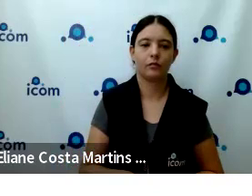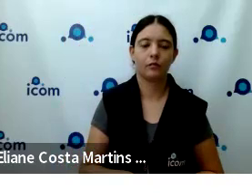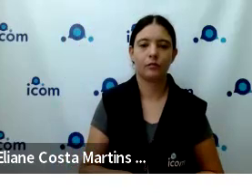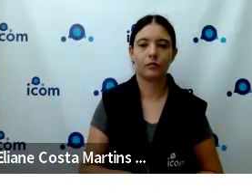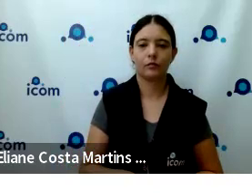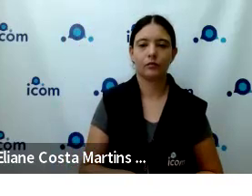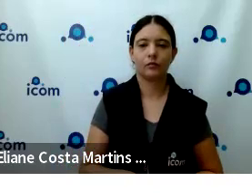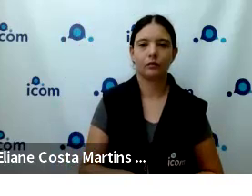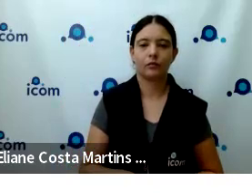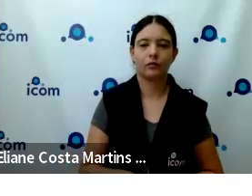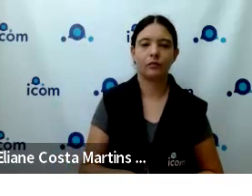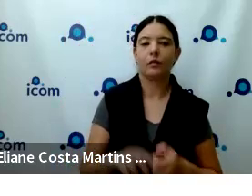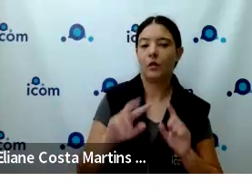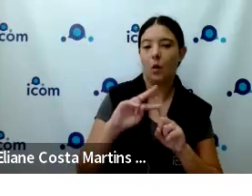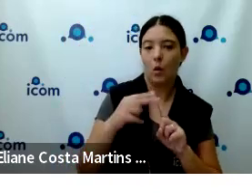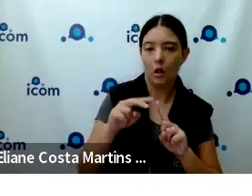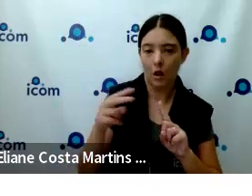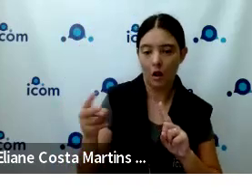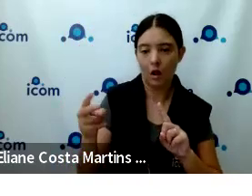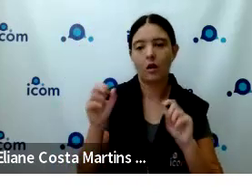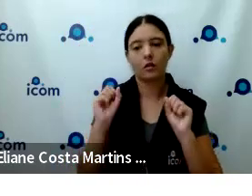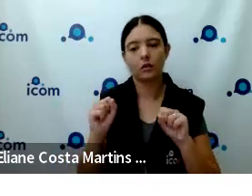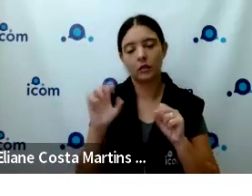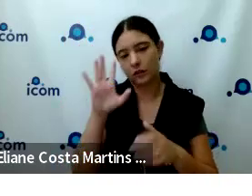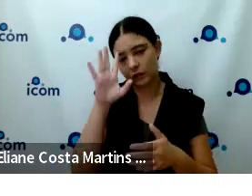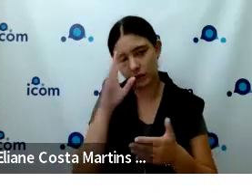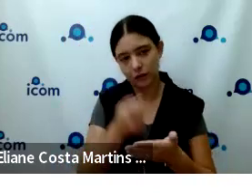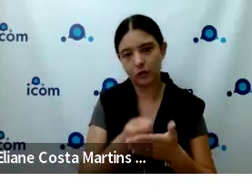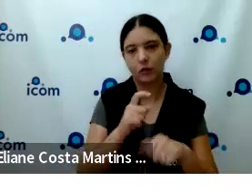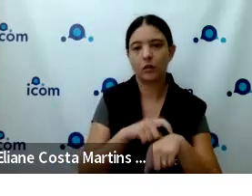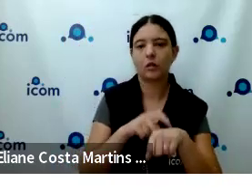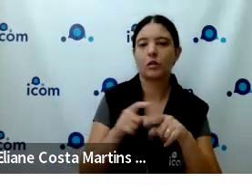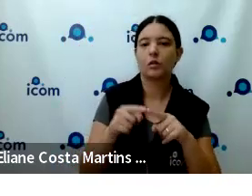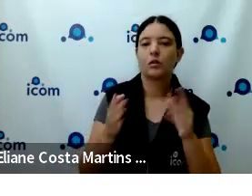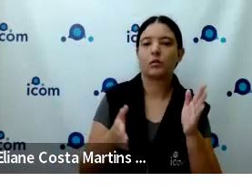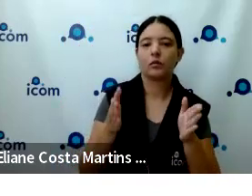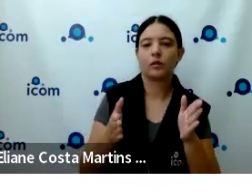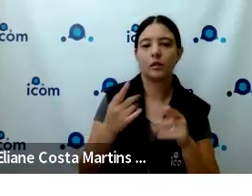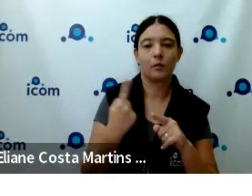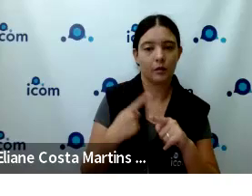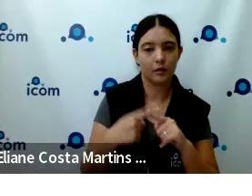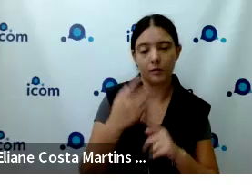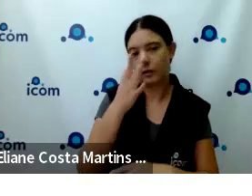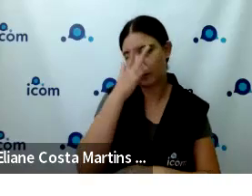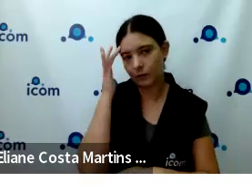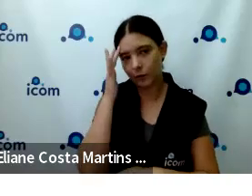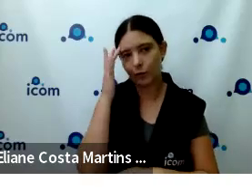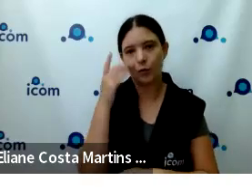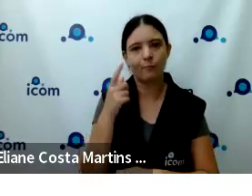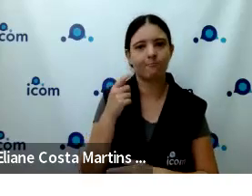A consequência das decisões provisórias é que o contribuinte não tem